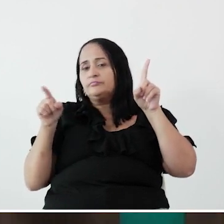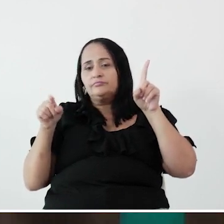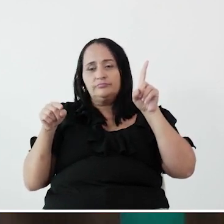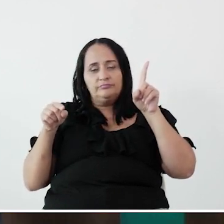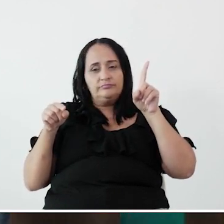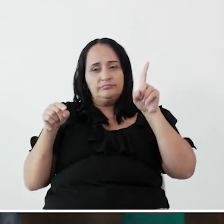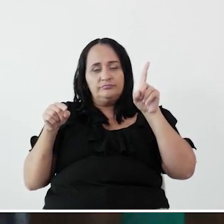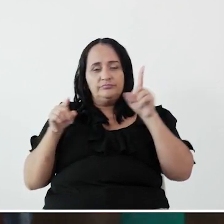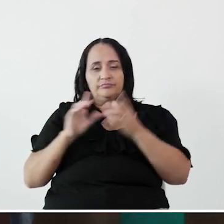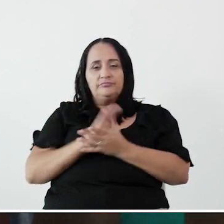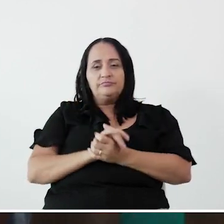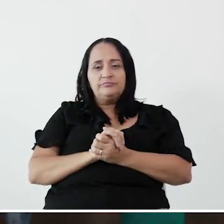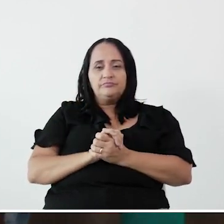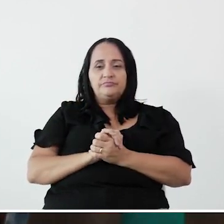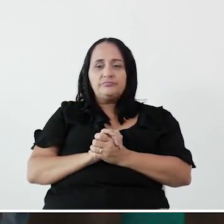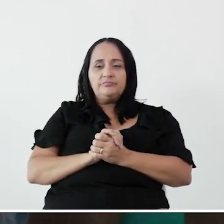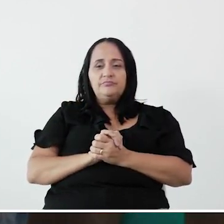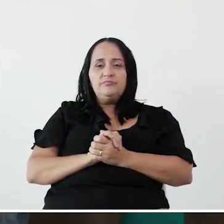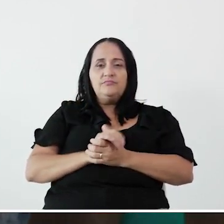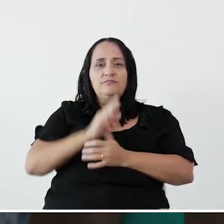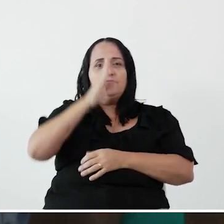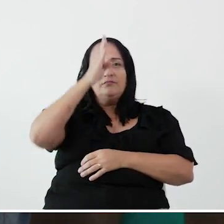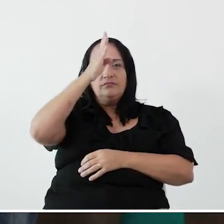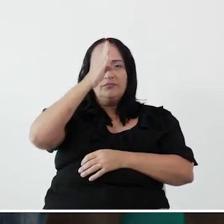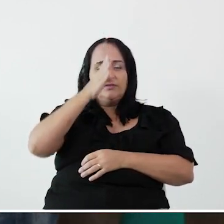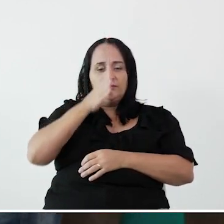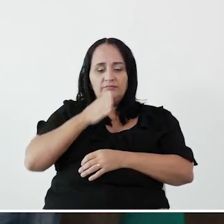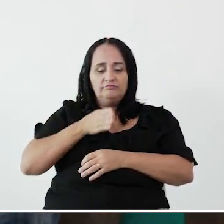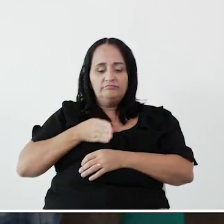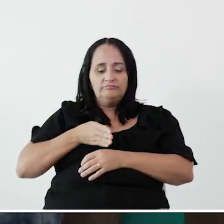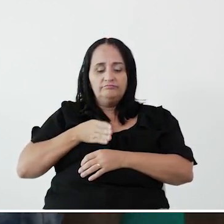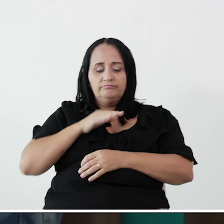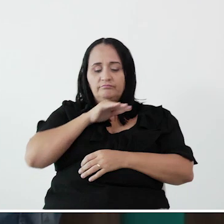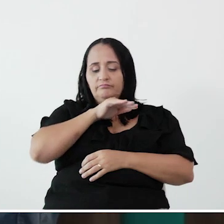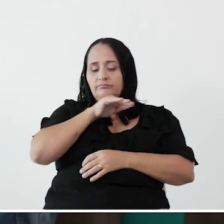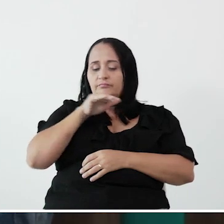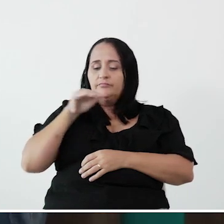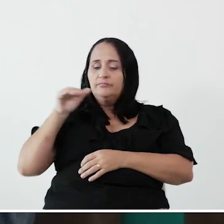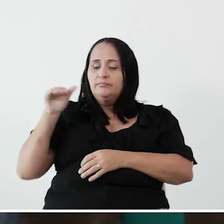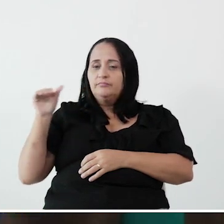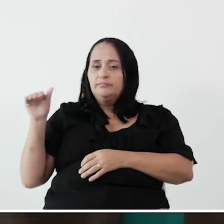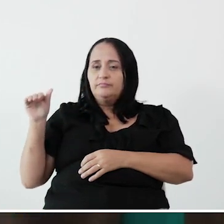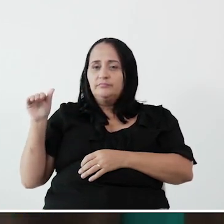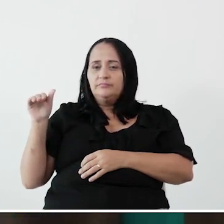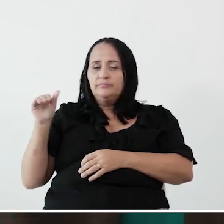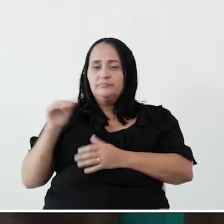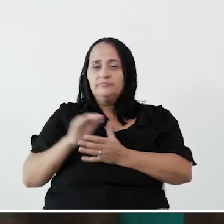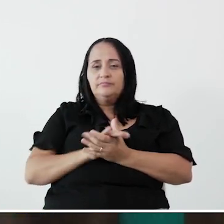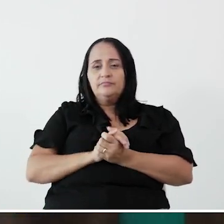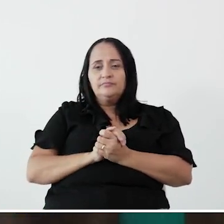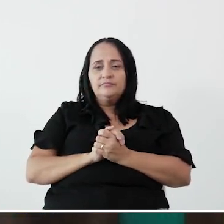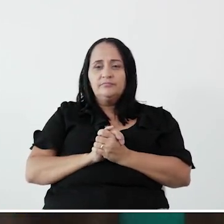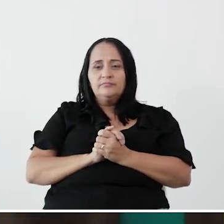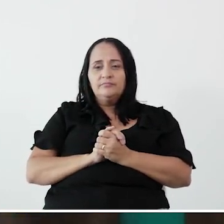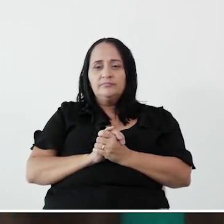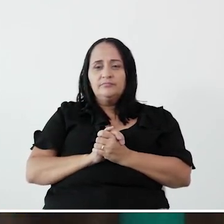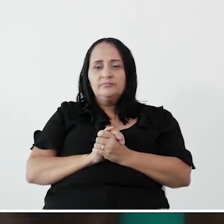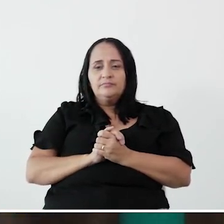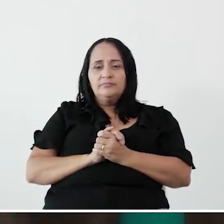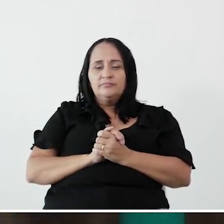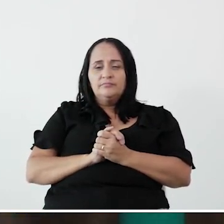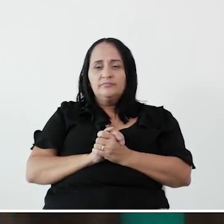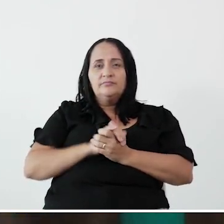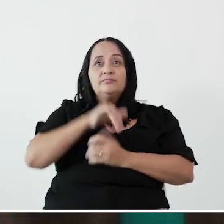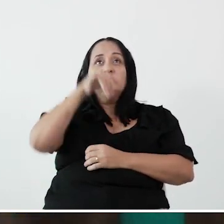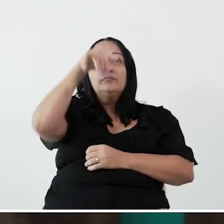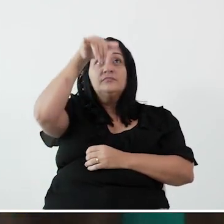retas perpendiculares. Essa reta que está na vertical é o eixo das